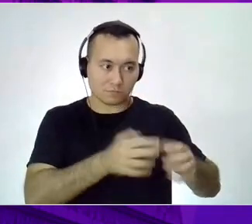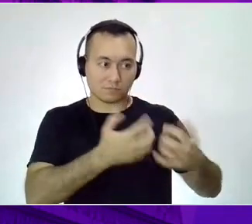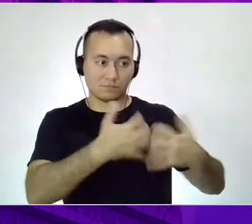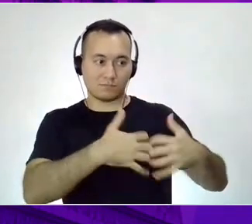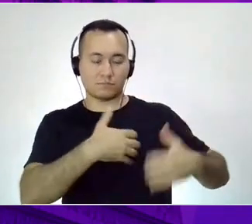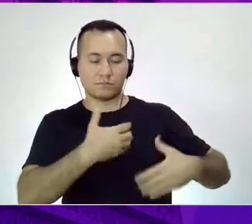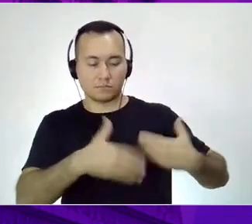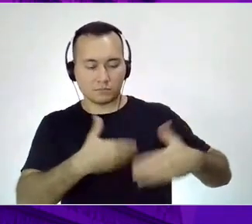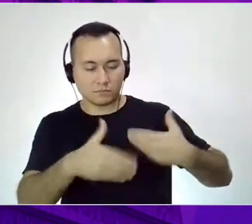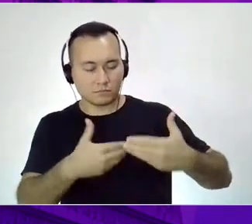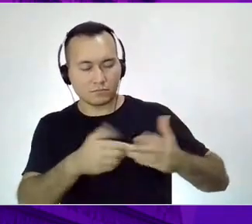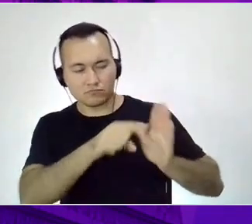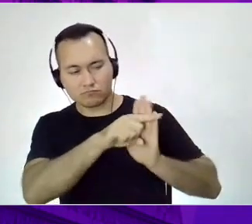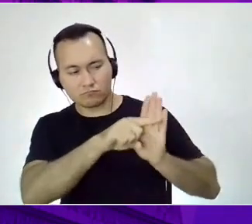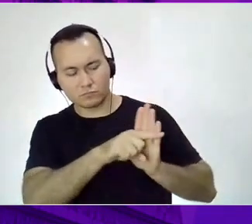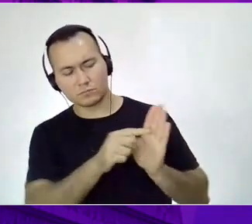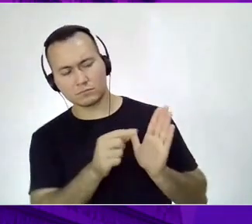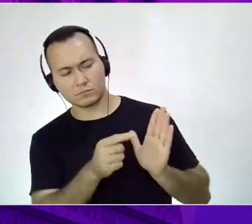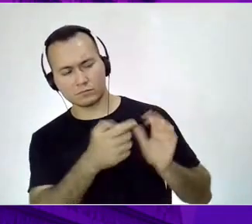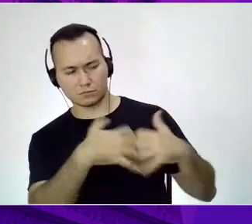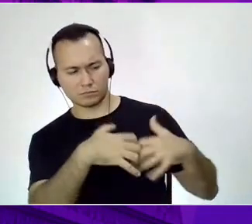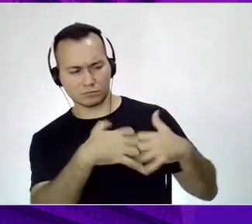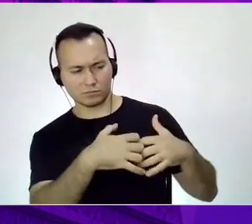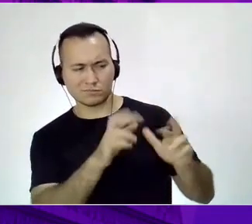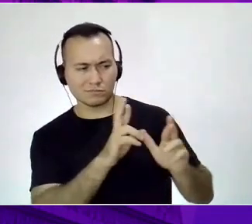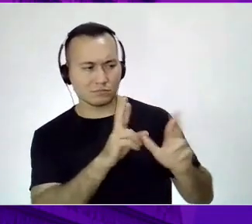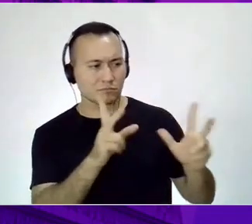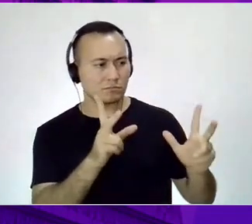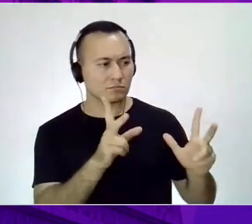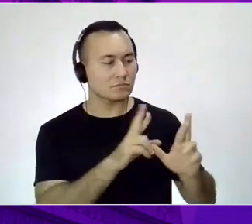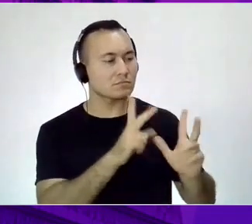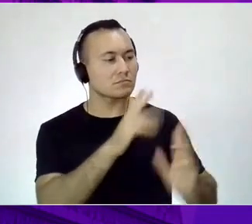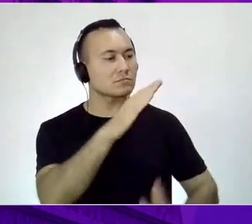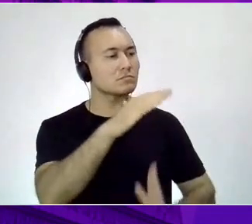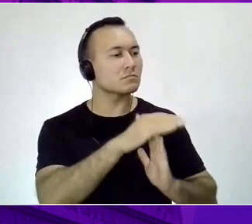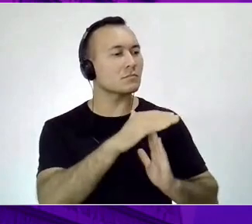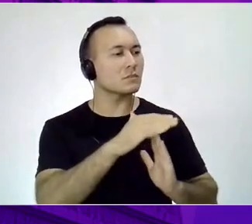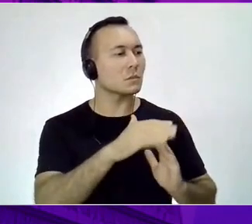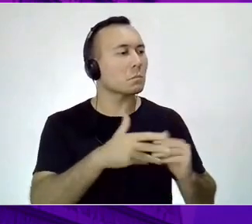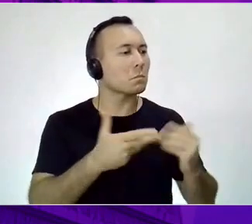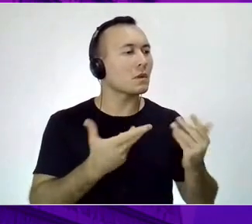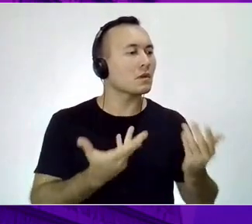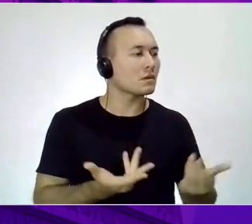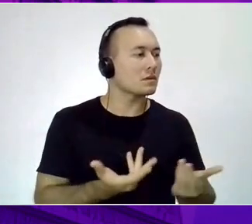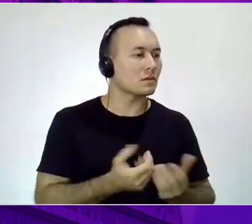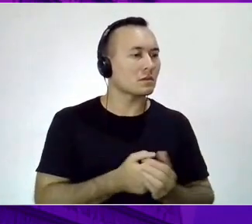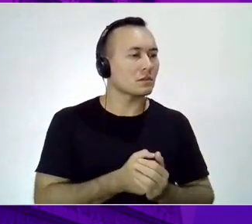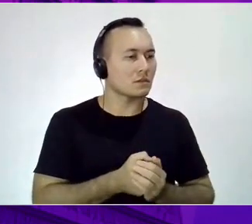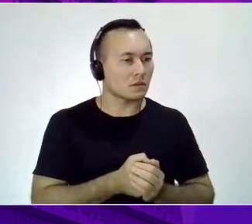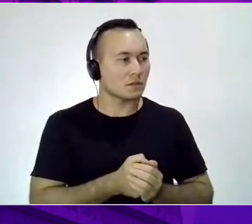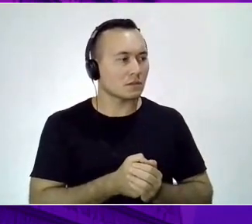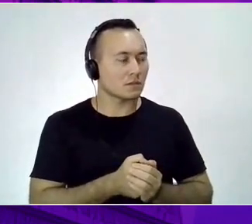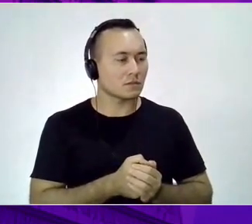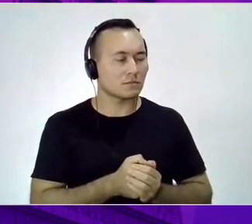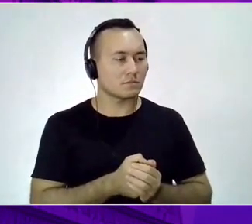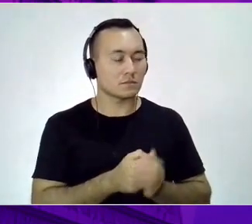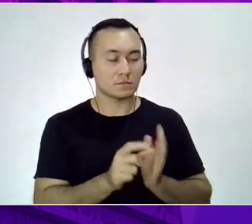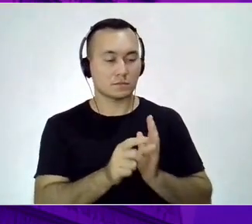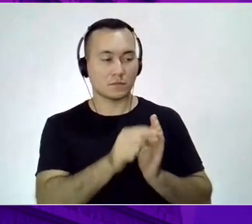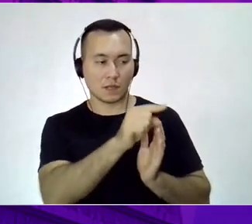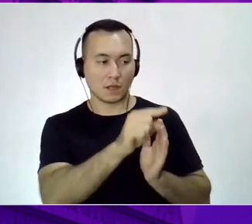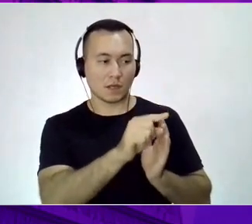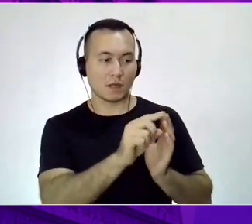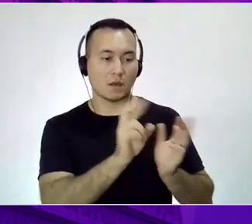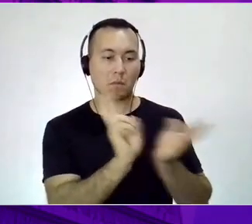regras que me ajudam a definir relações entre o input e o output. Vou falar uma